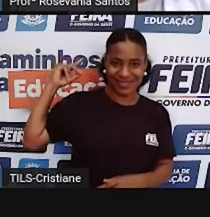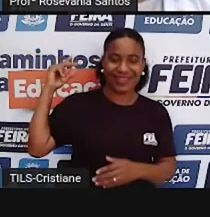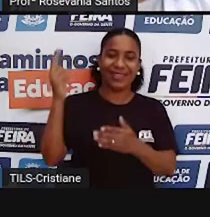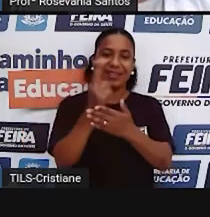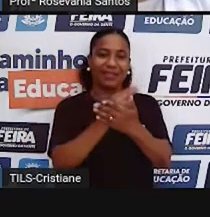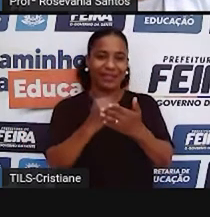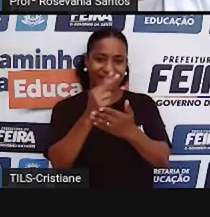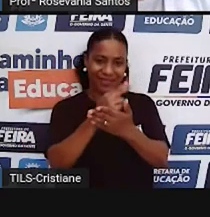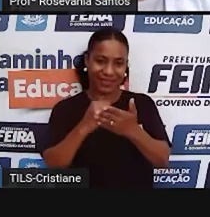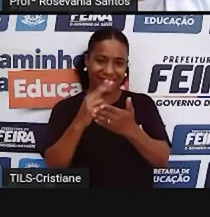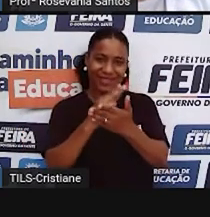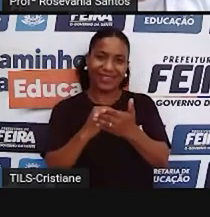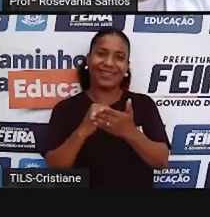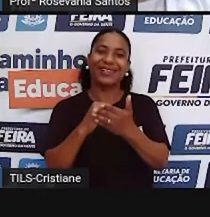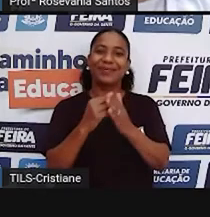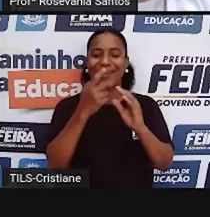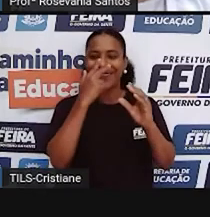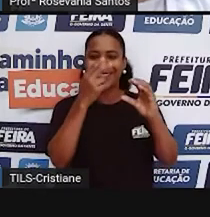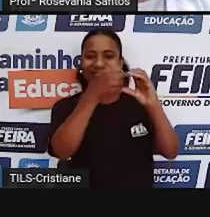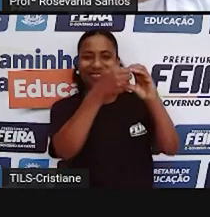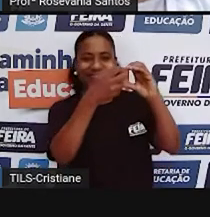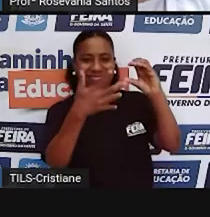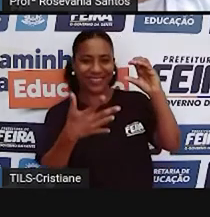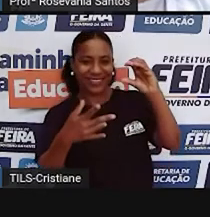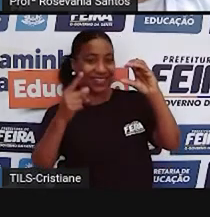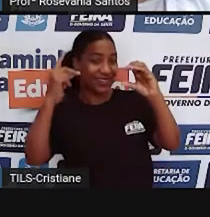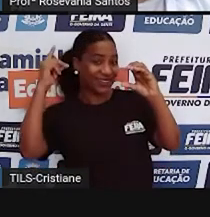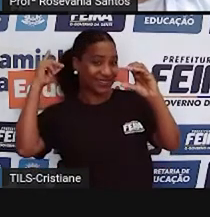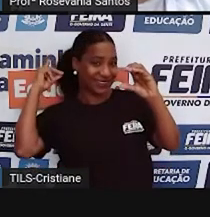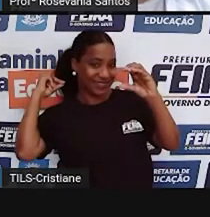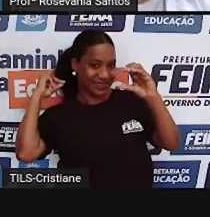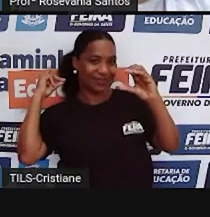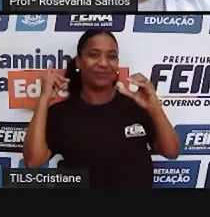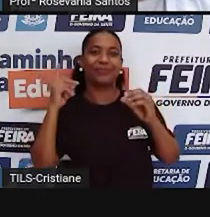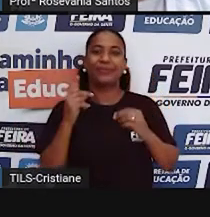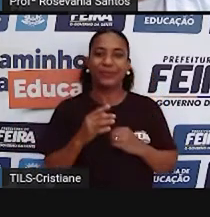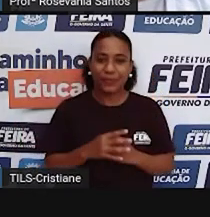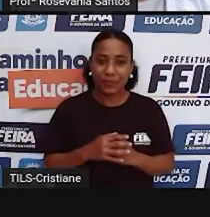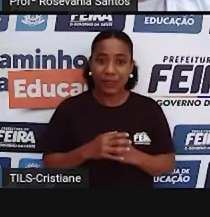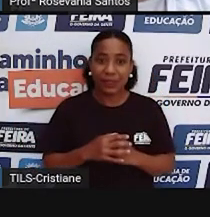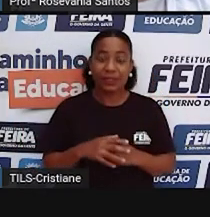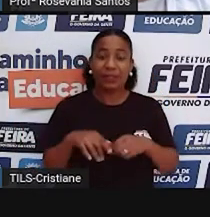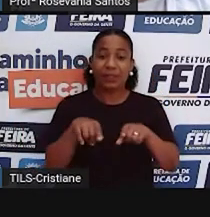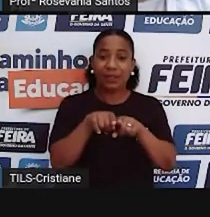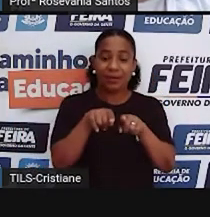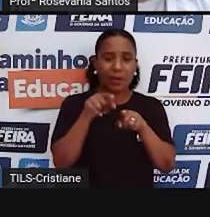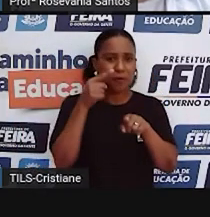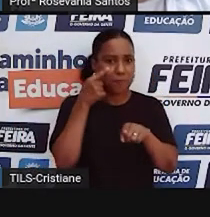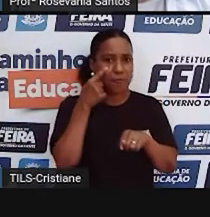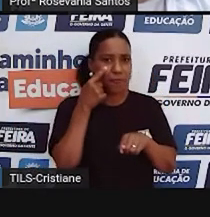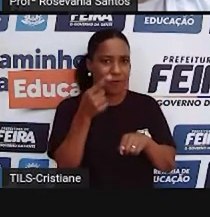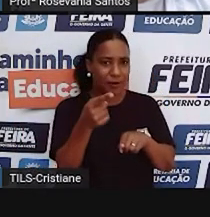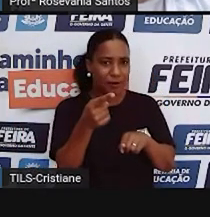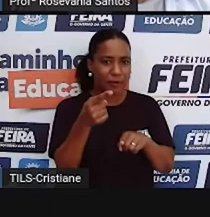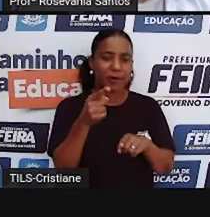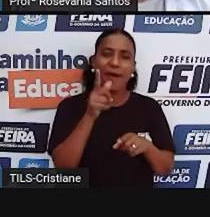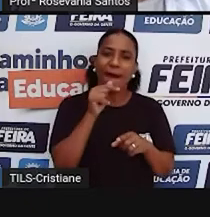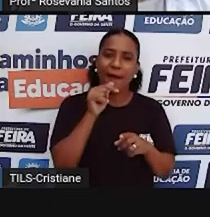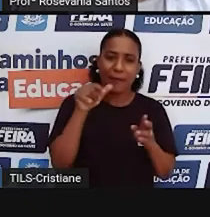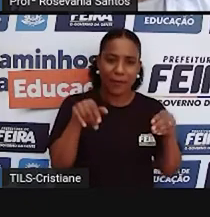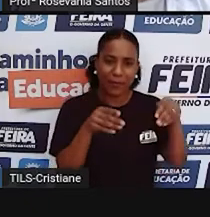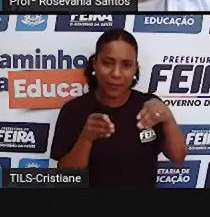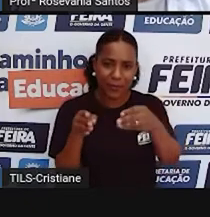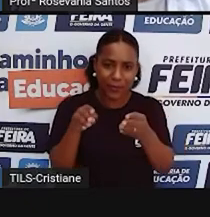as montanhas assim. E aí percebe aqui o caminho do rio. E você, né, vai